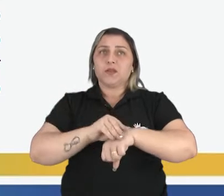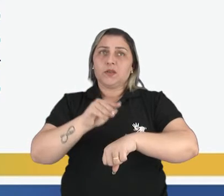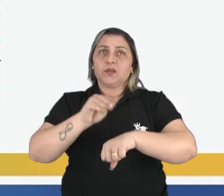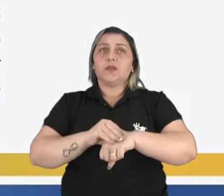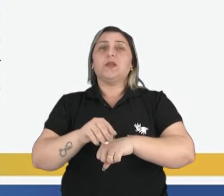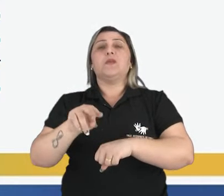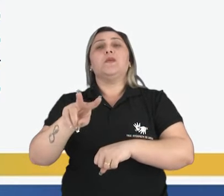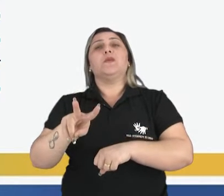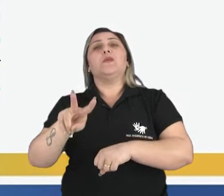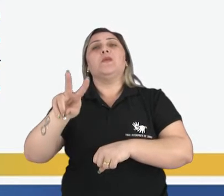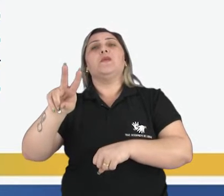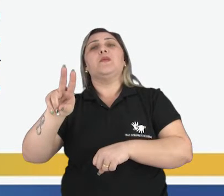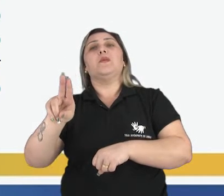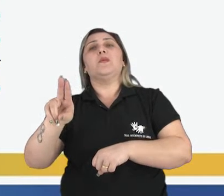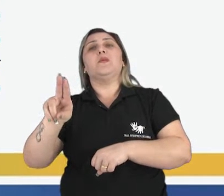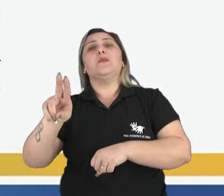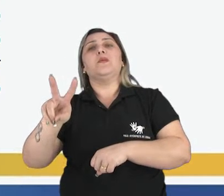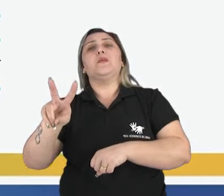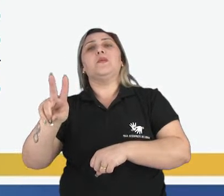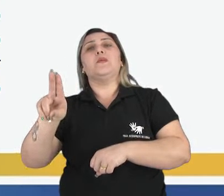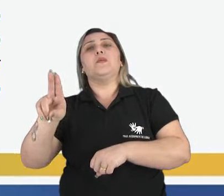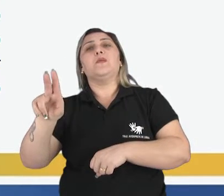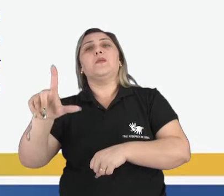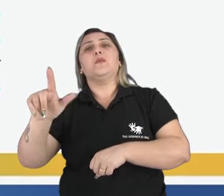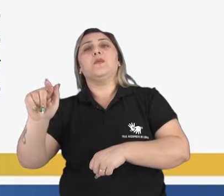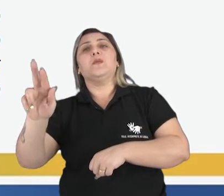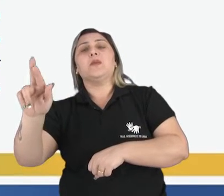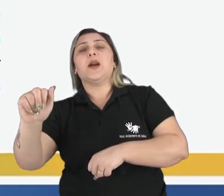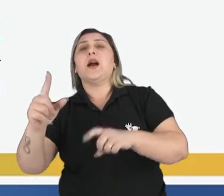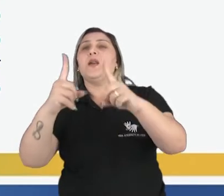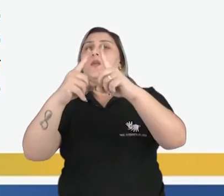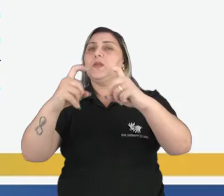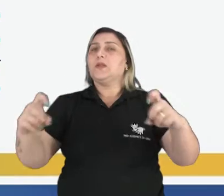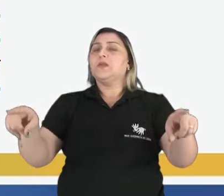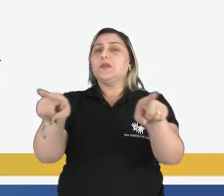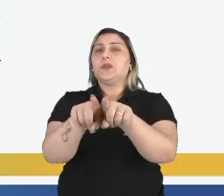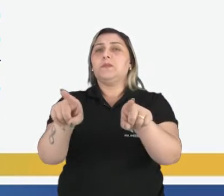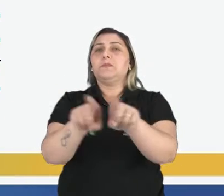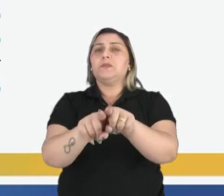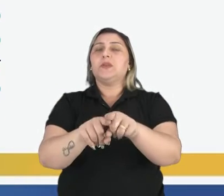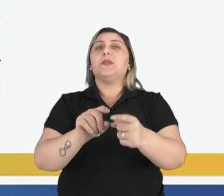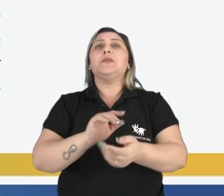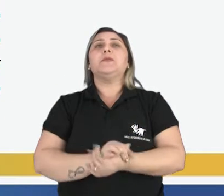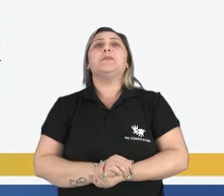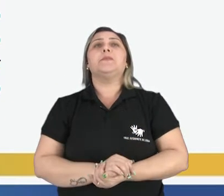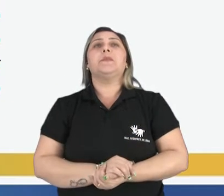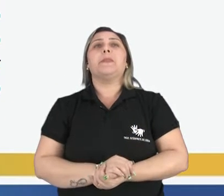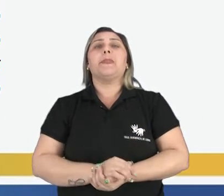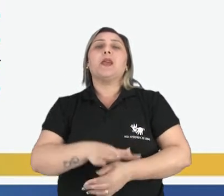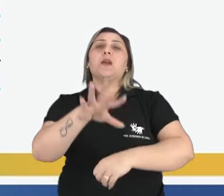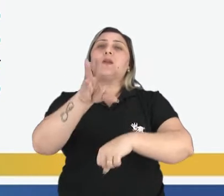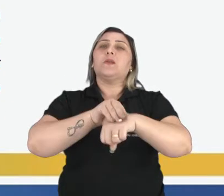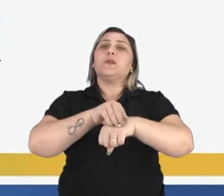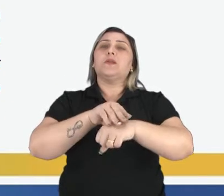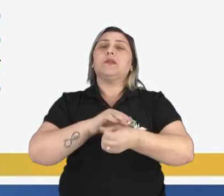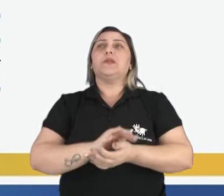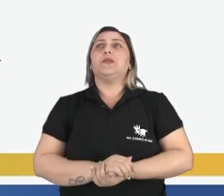conhecimento vulgar e o conhecimento científico. A gente vai se deter mais nesse científico, tá? O